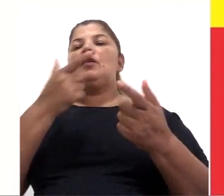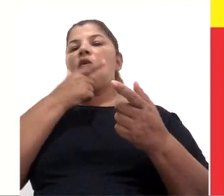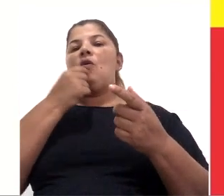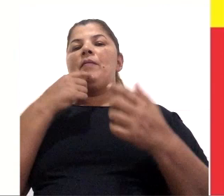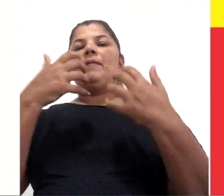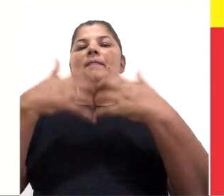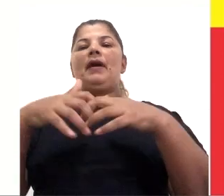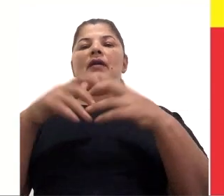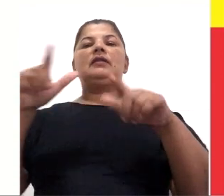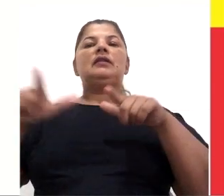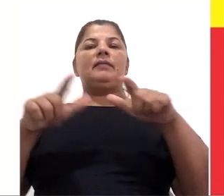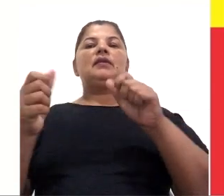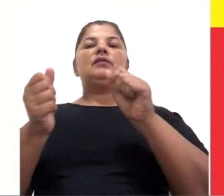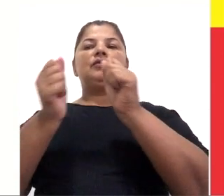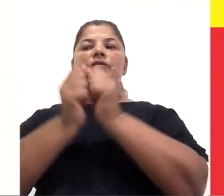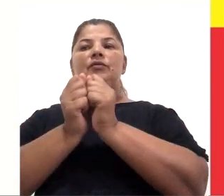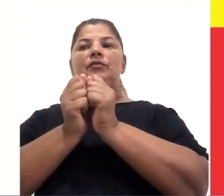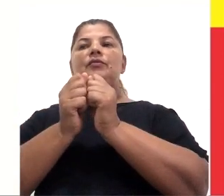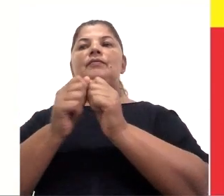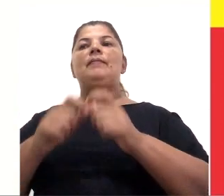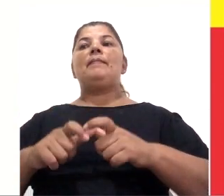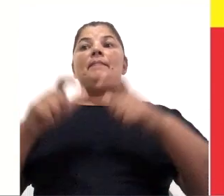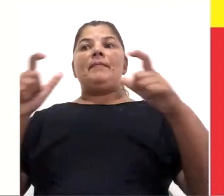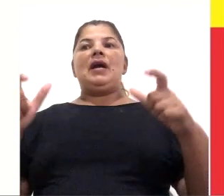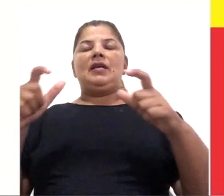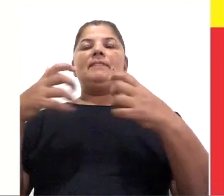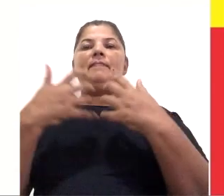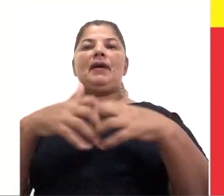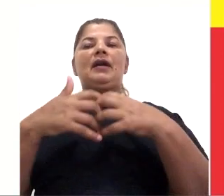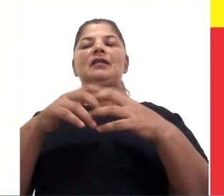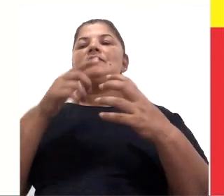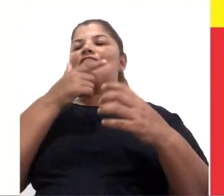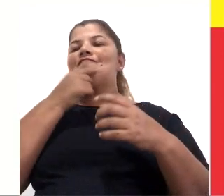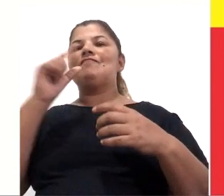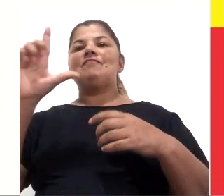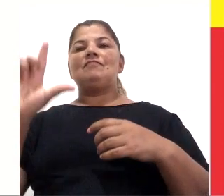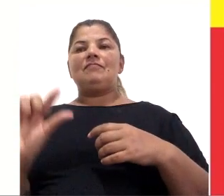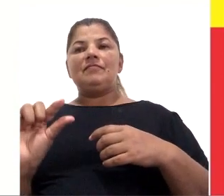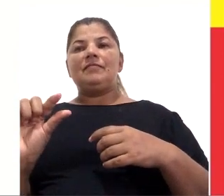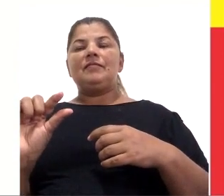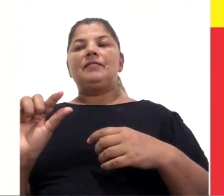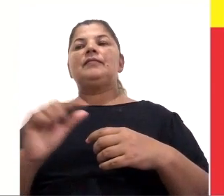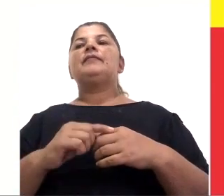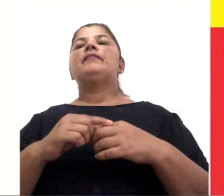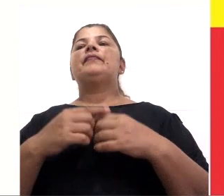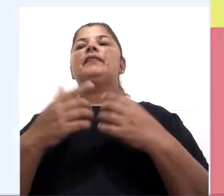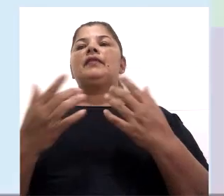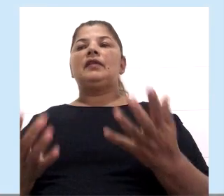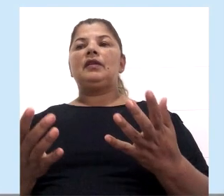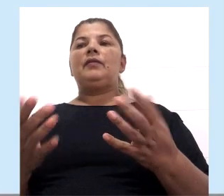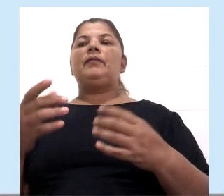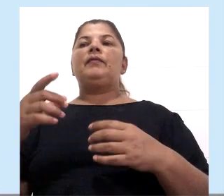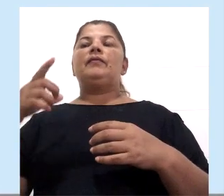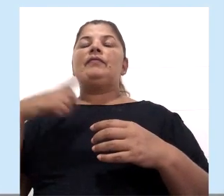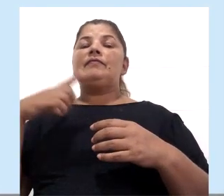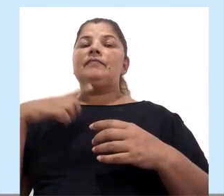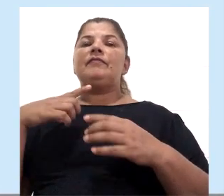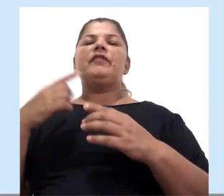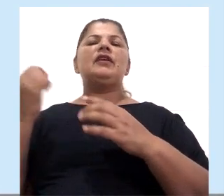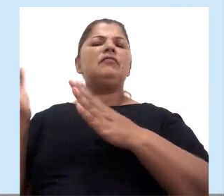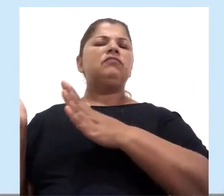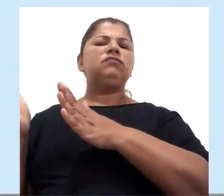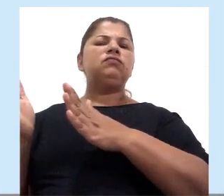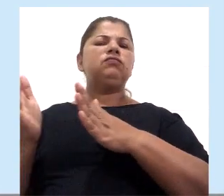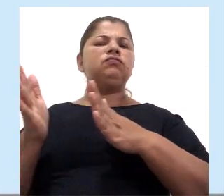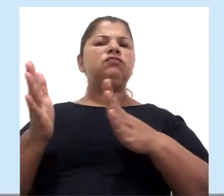máquinas trabalhando para a produção. Mais máquinas atualmente que homens. Ok? Olha para mim, 7 anos. Então, a gente vai vendo